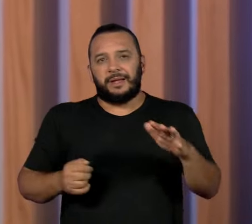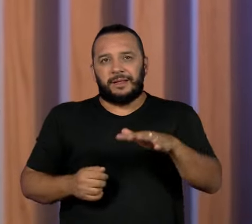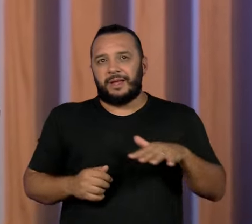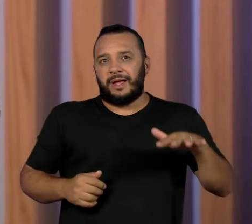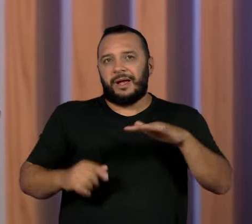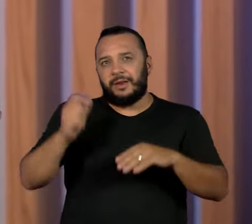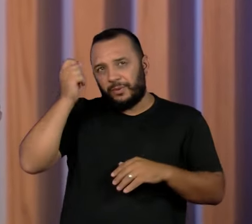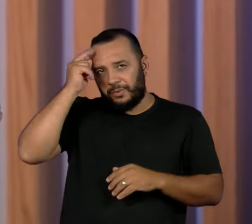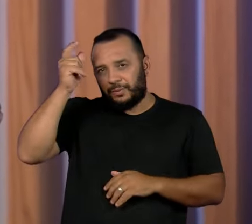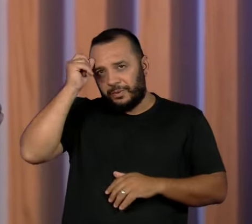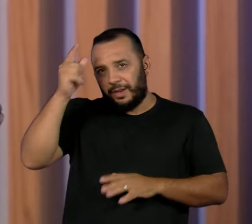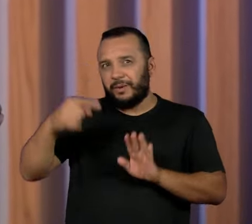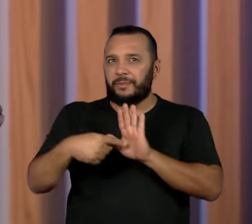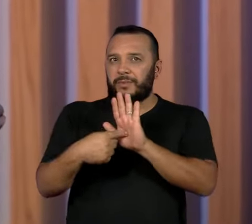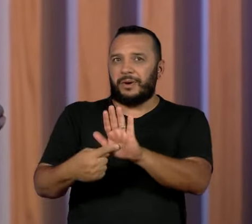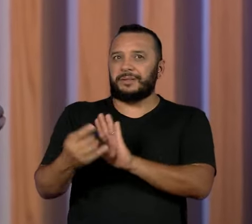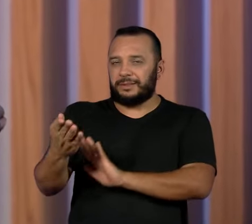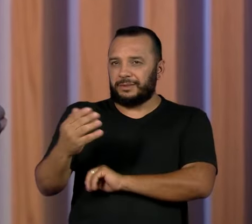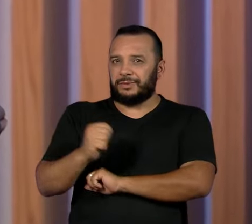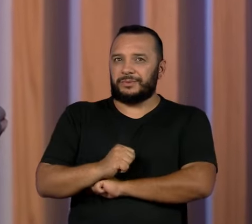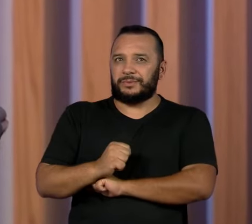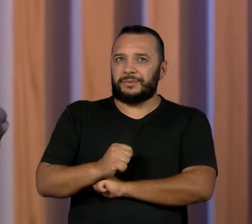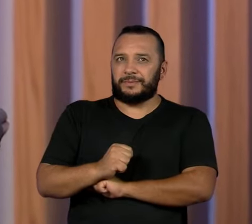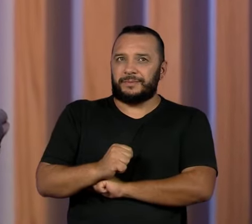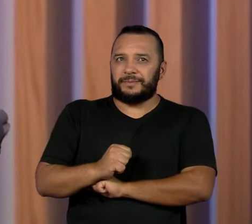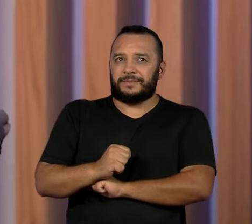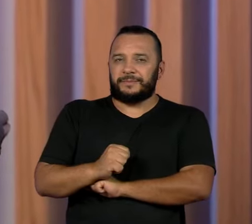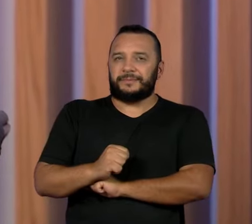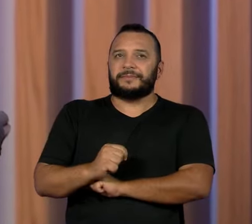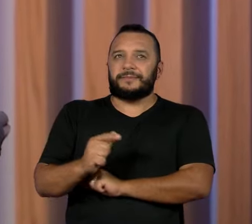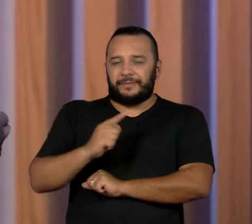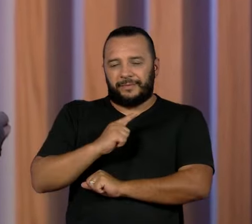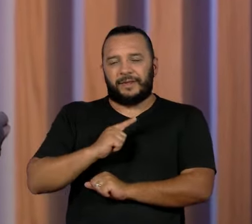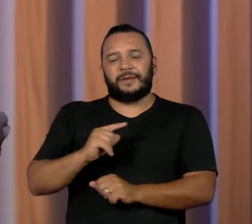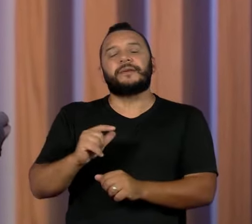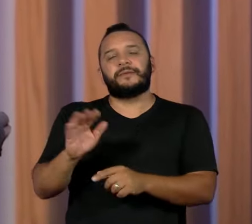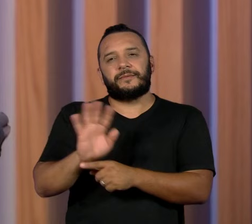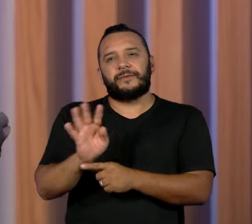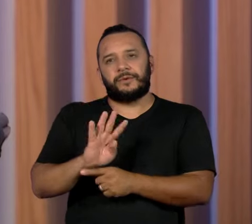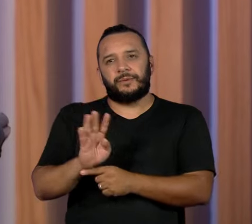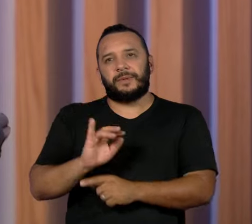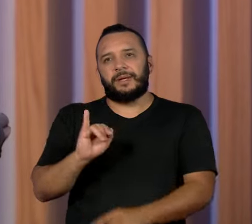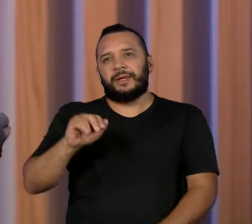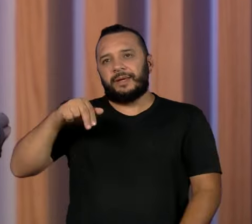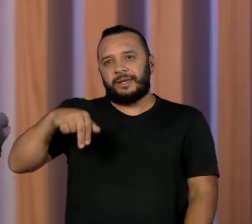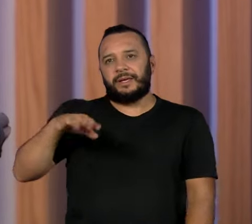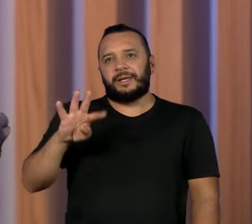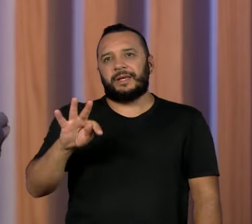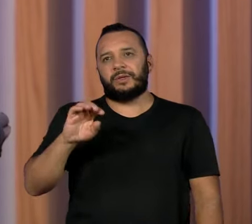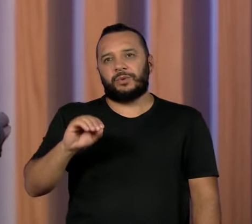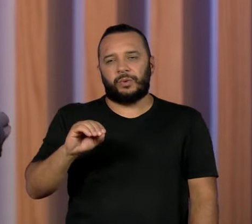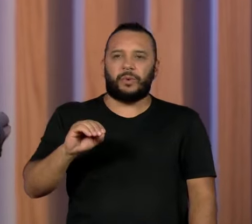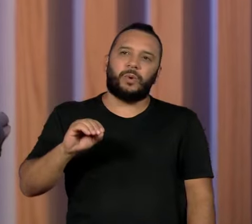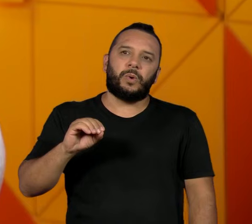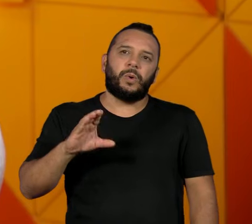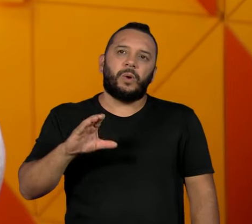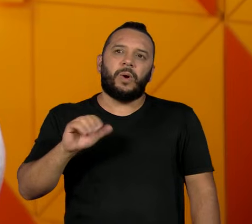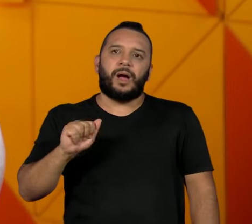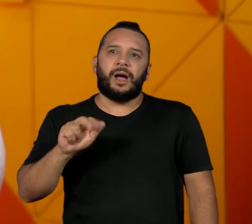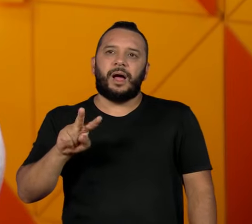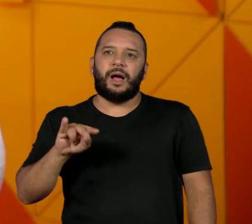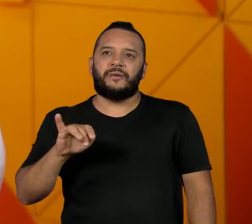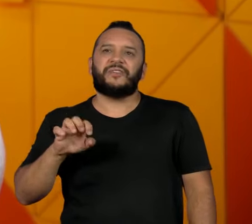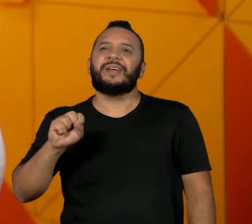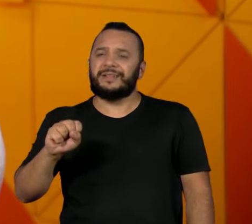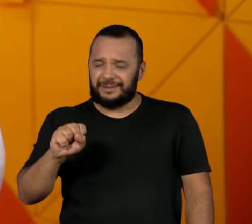algumas obras que mostram muito isso. Tem Os Intocáveis, ficou muito famoso esse filme. É um filme, isso. Fantástico,